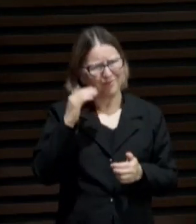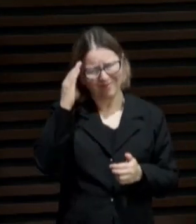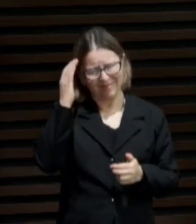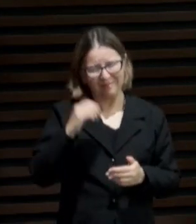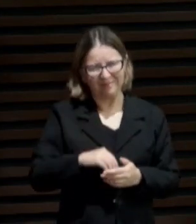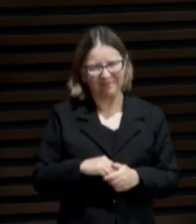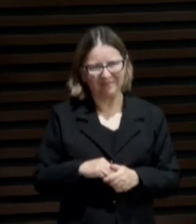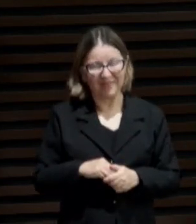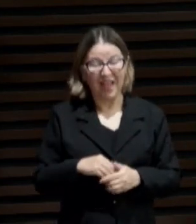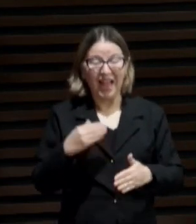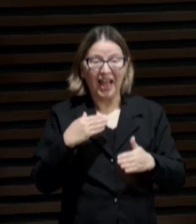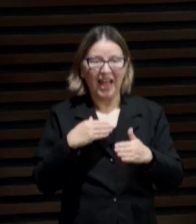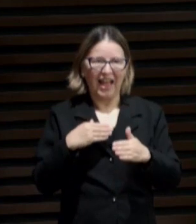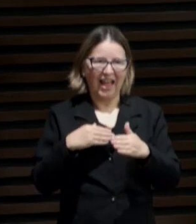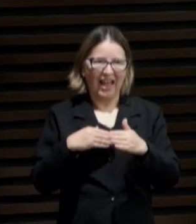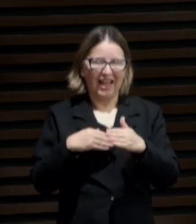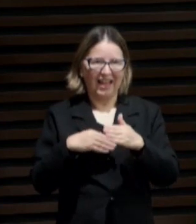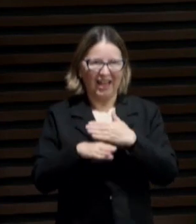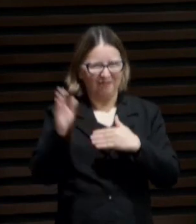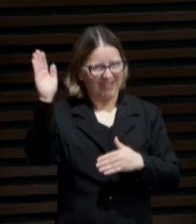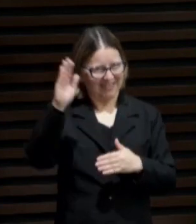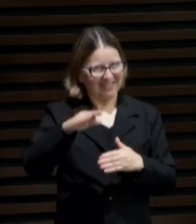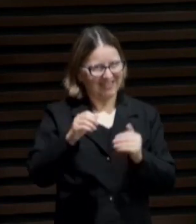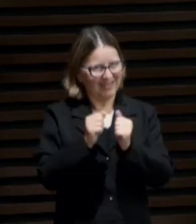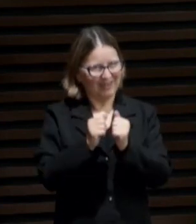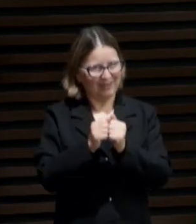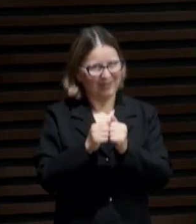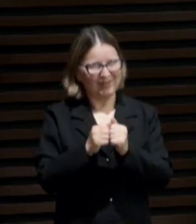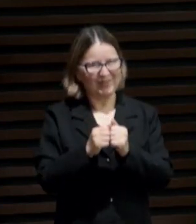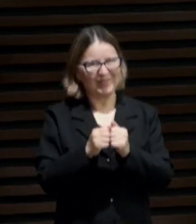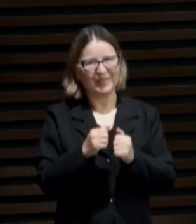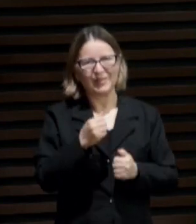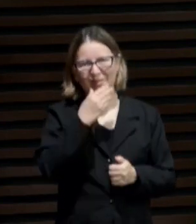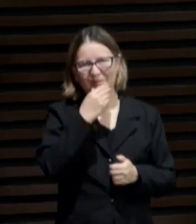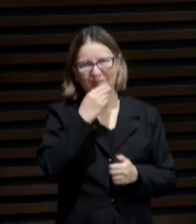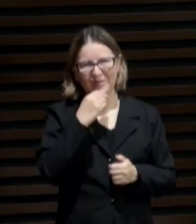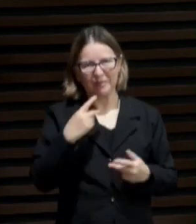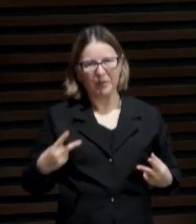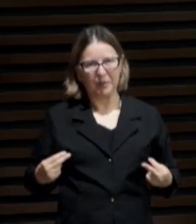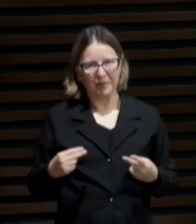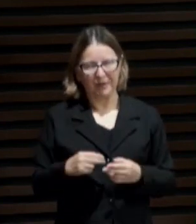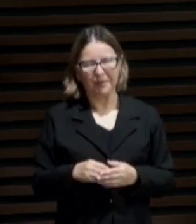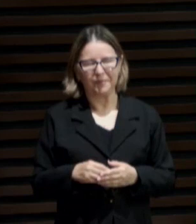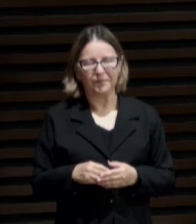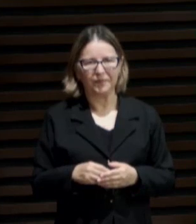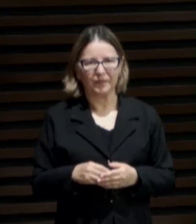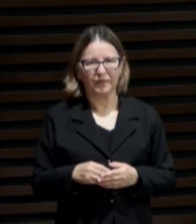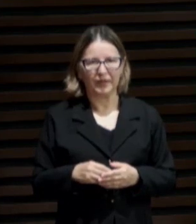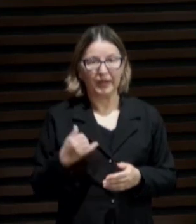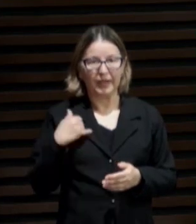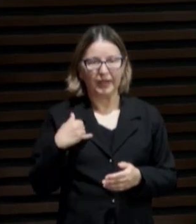E passei a tarde lá com ele, e a mãe da esposa dele estava lá, 92 anos de idade, pensa